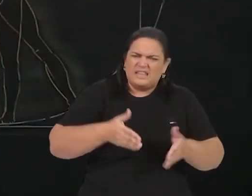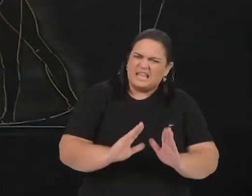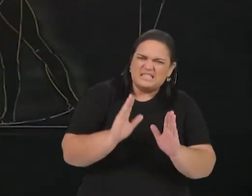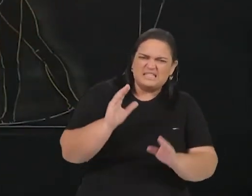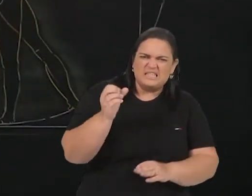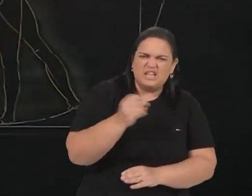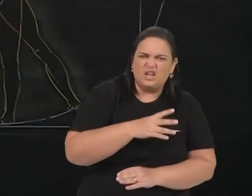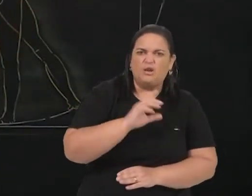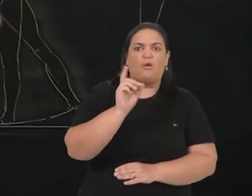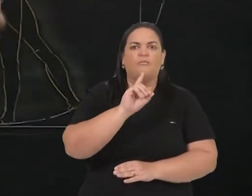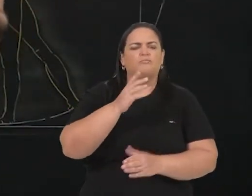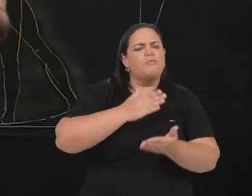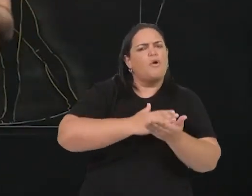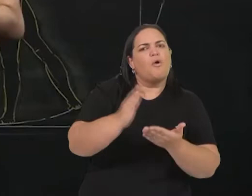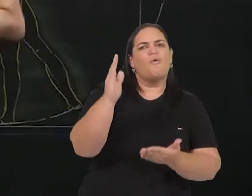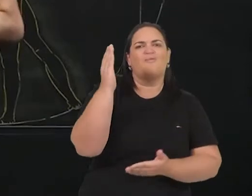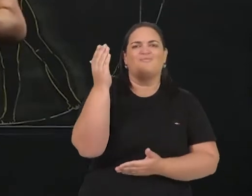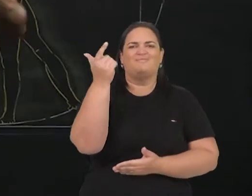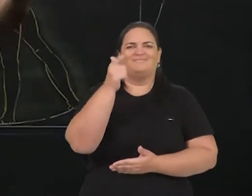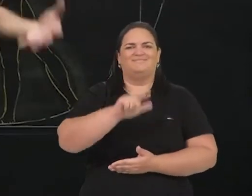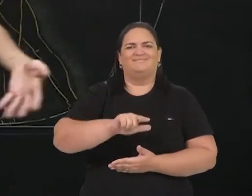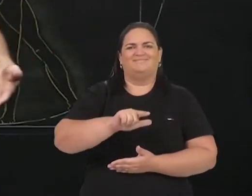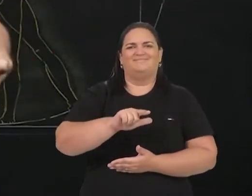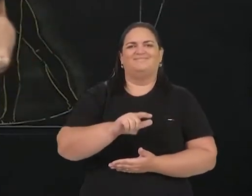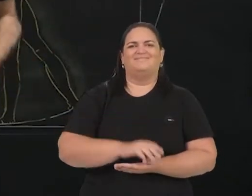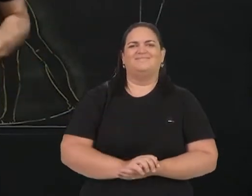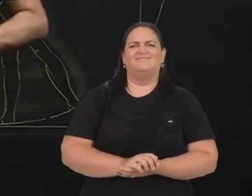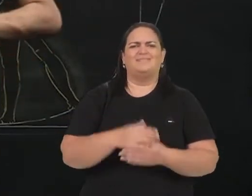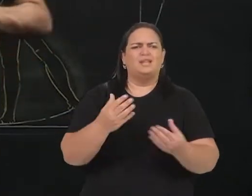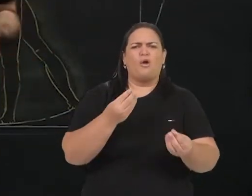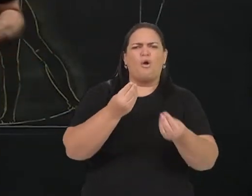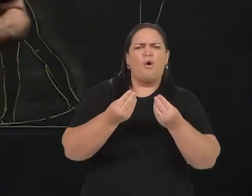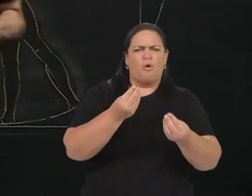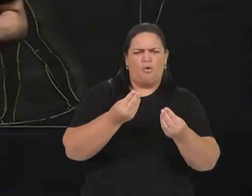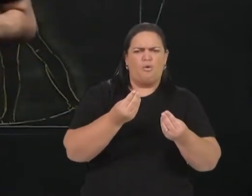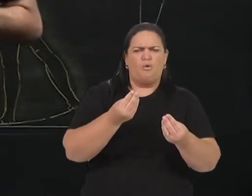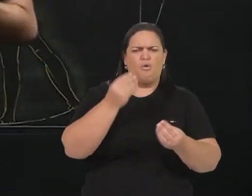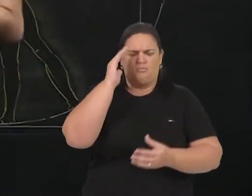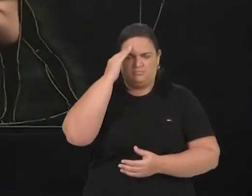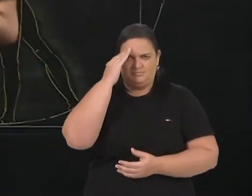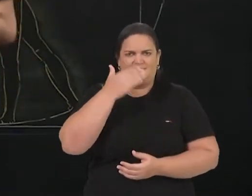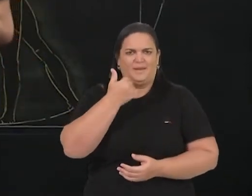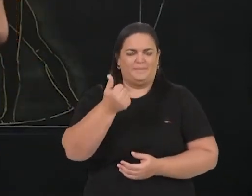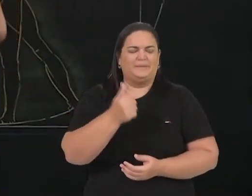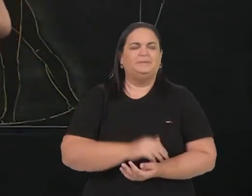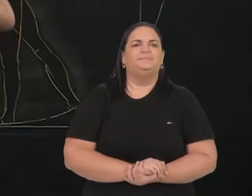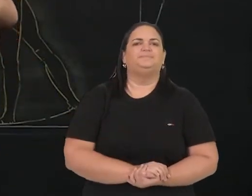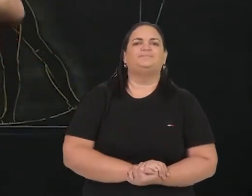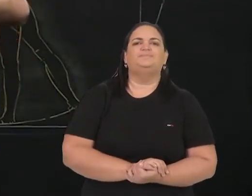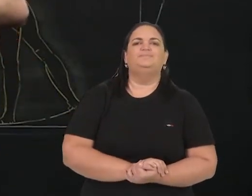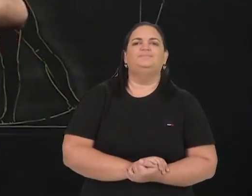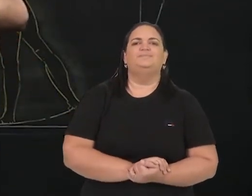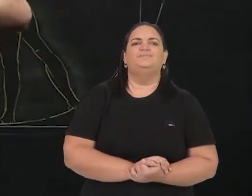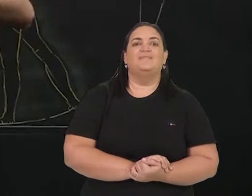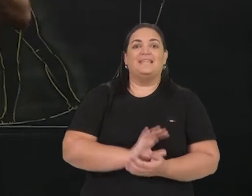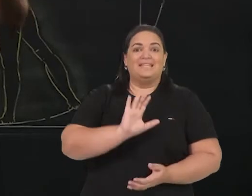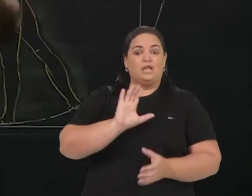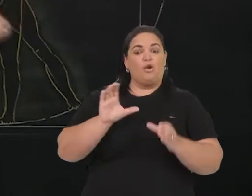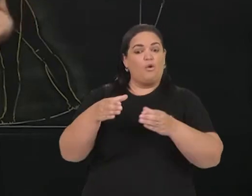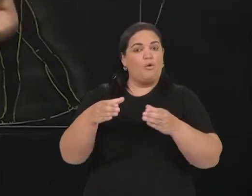está renascendo, por que morreu? Onde é que está o nascimento original? Vamos entender isso melhor. Na visão desse